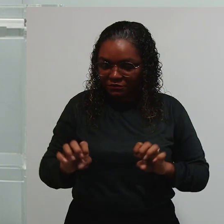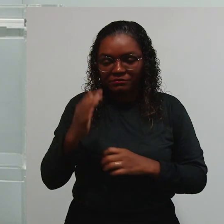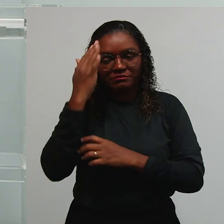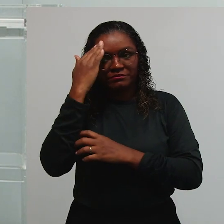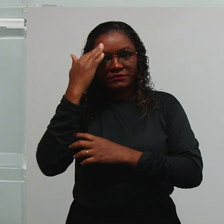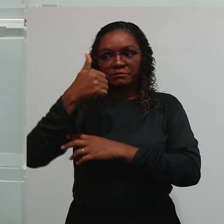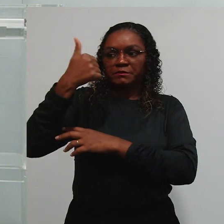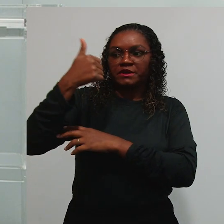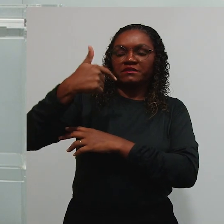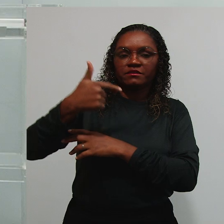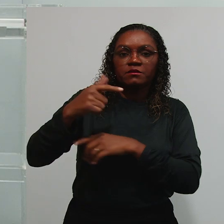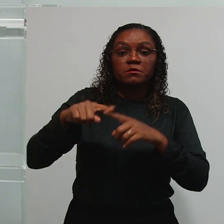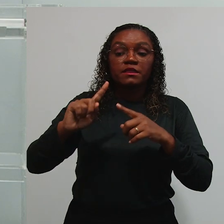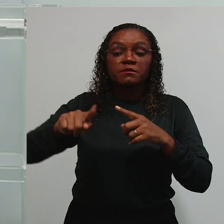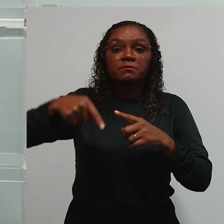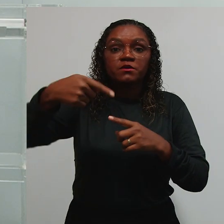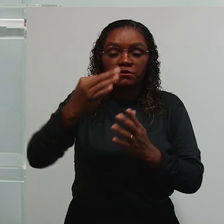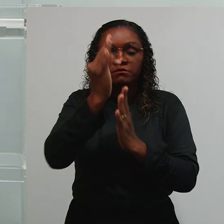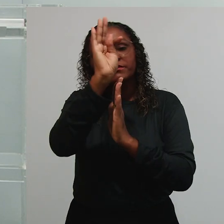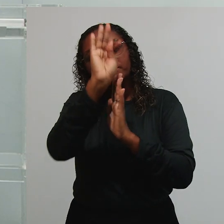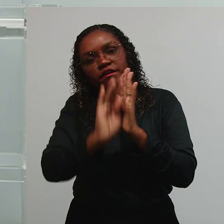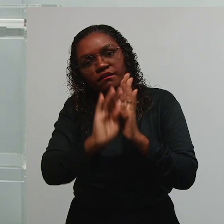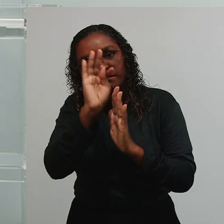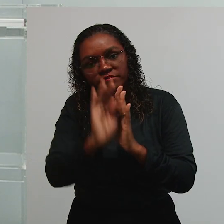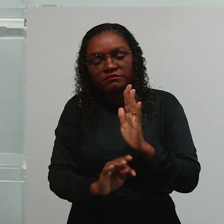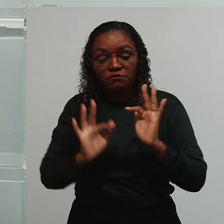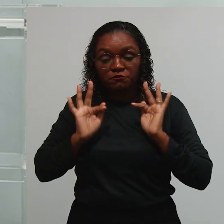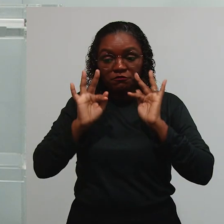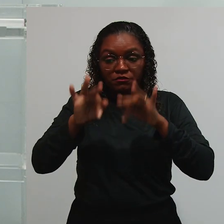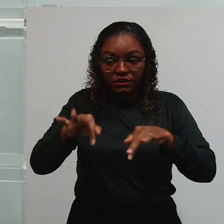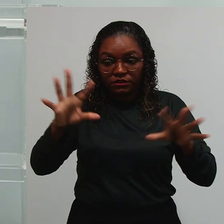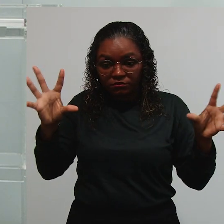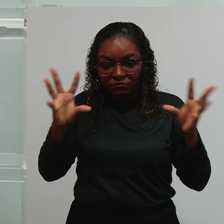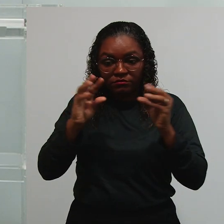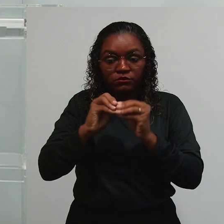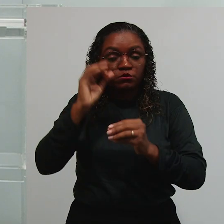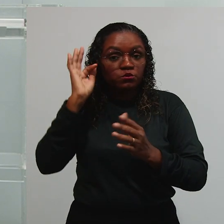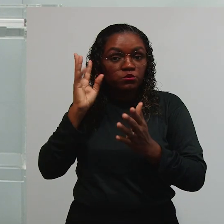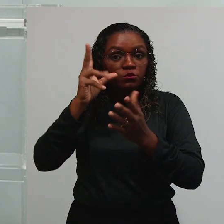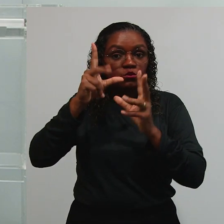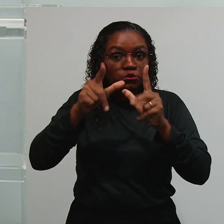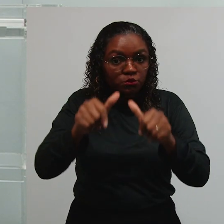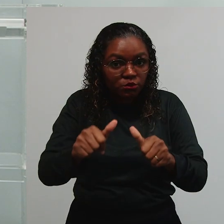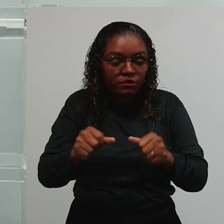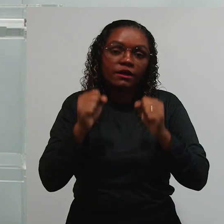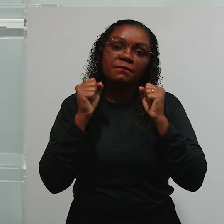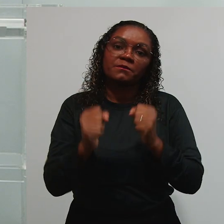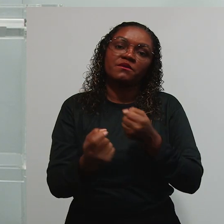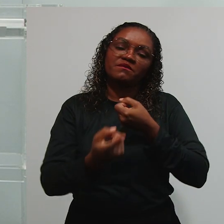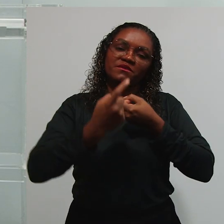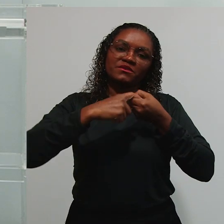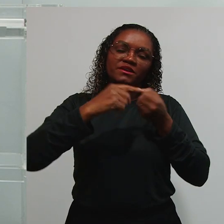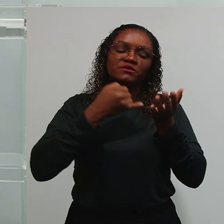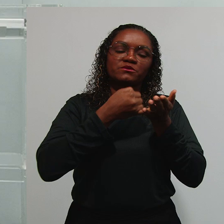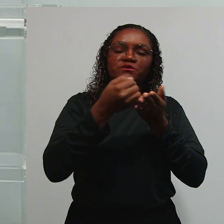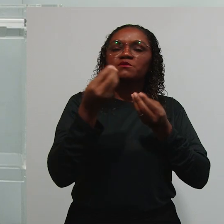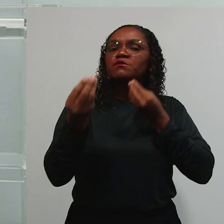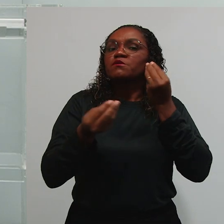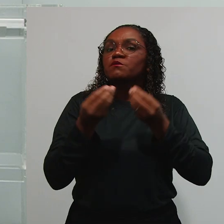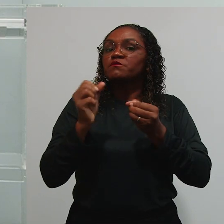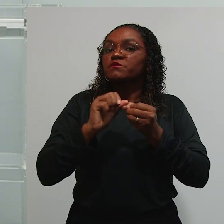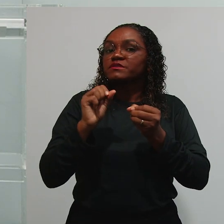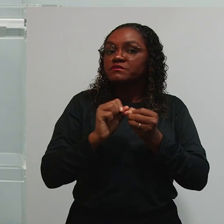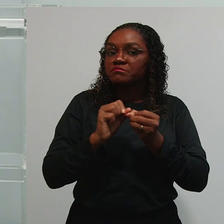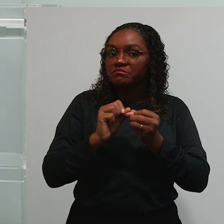faz. Porque só depois que você escreveu o texto, que você encerrou, que você tem condição de falar lá no resumo como é que foi o percurso,